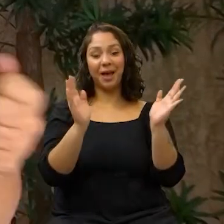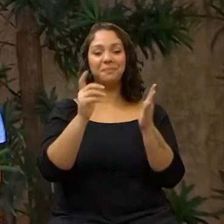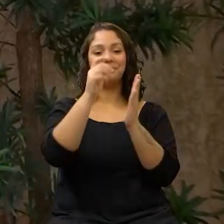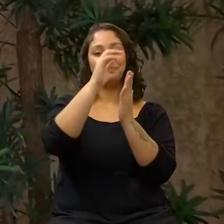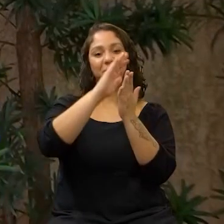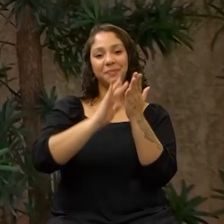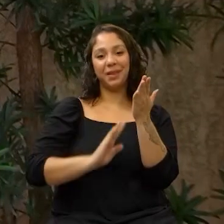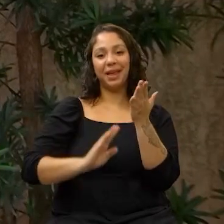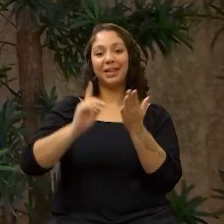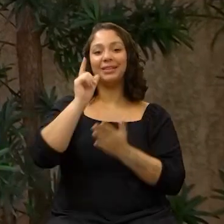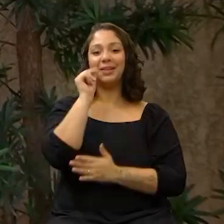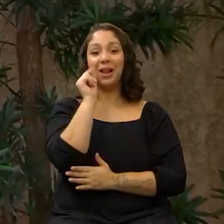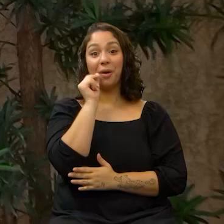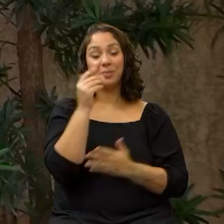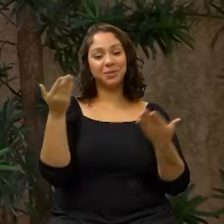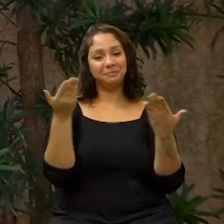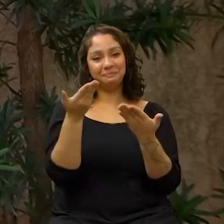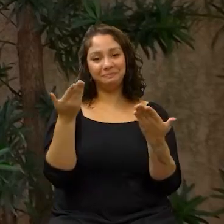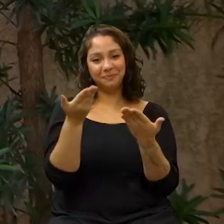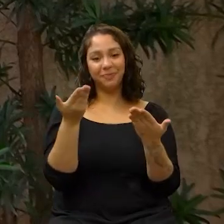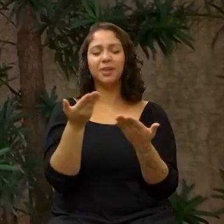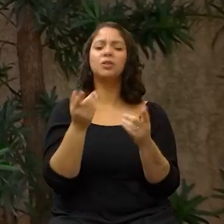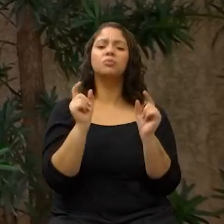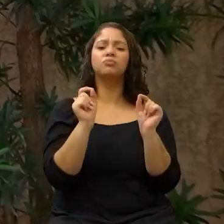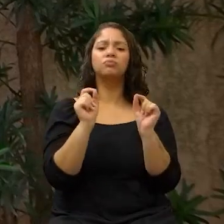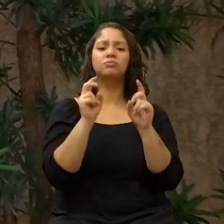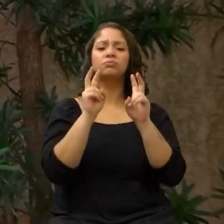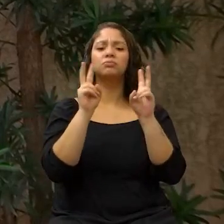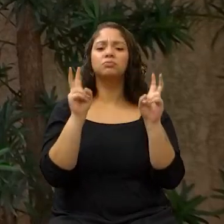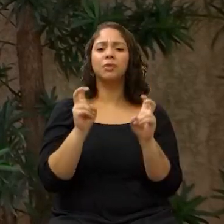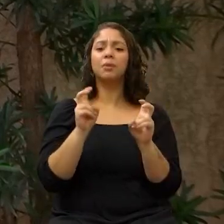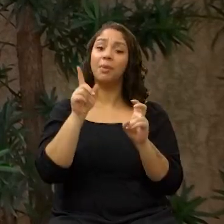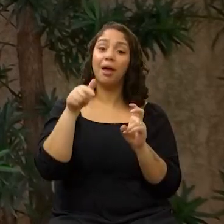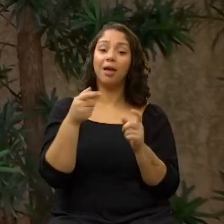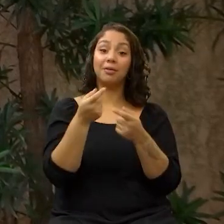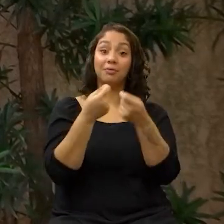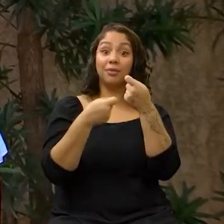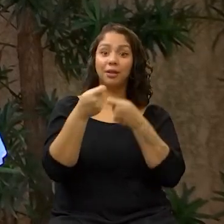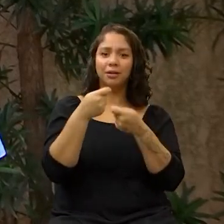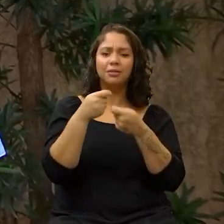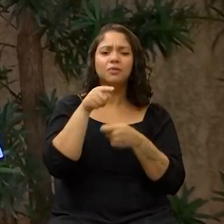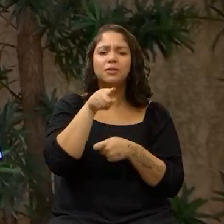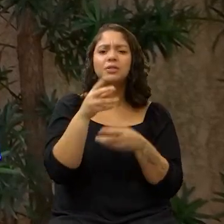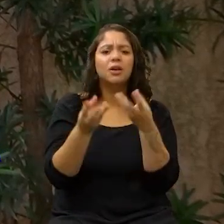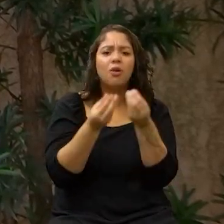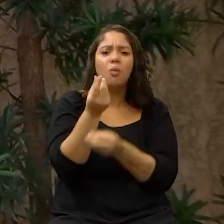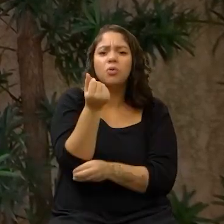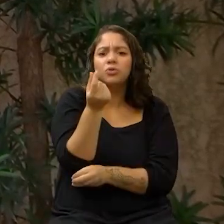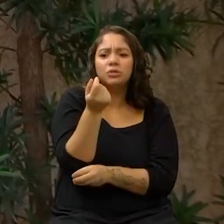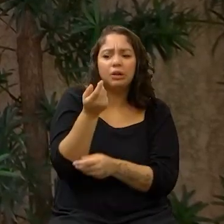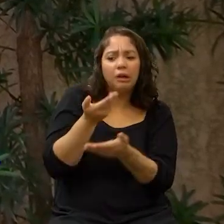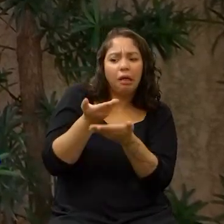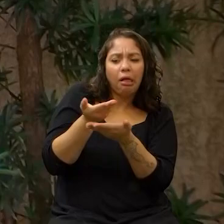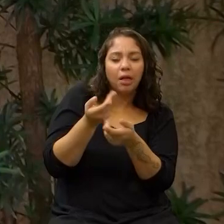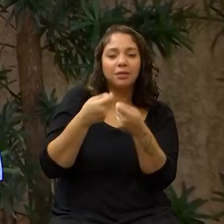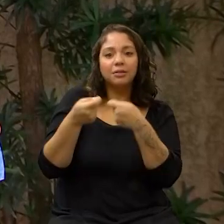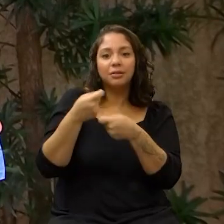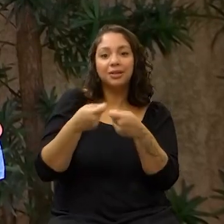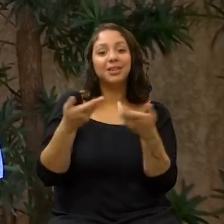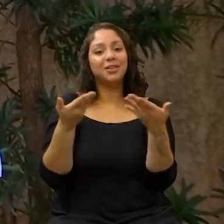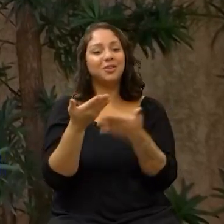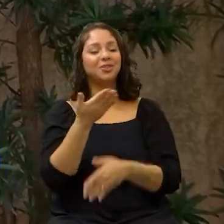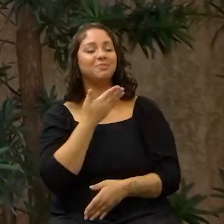Olá, na ponta do lápis no ar, e hoje vamos falar sobre finanças. Você, como é que está lidando com o seu dinheiro? E para